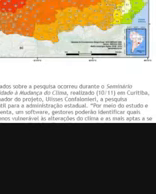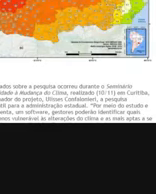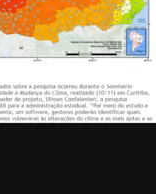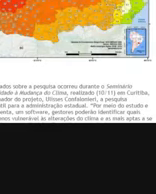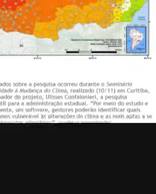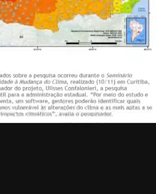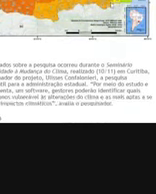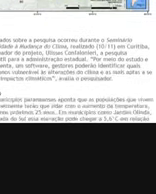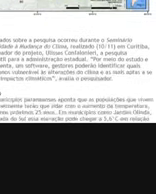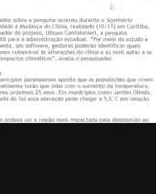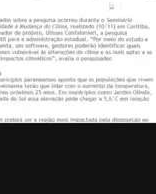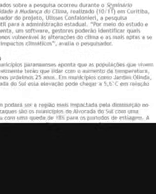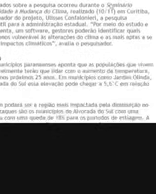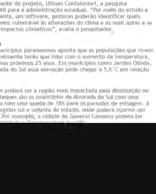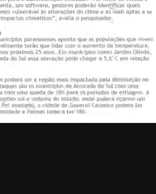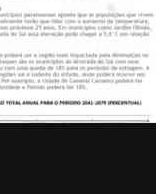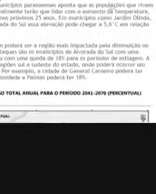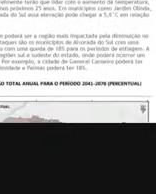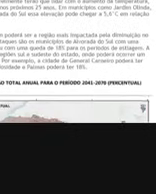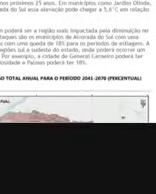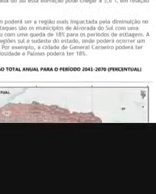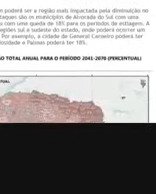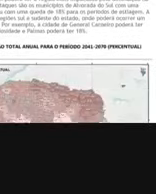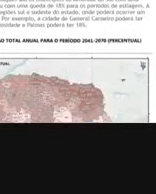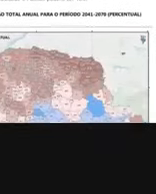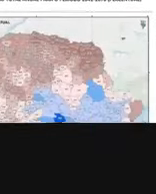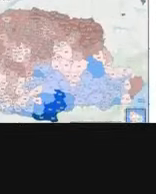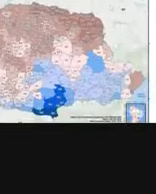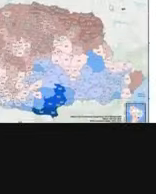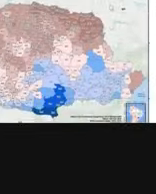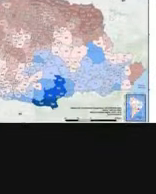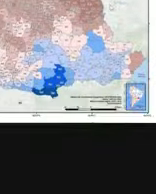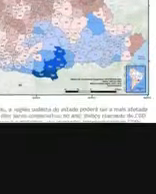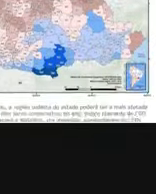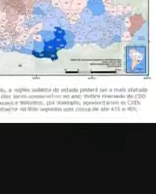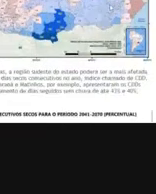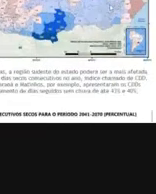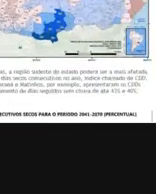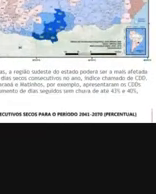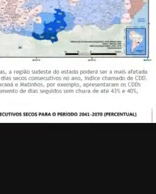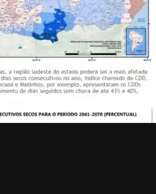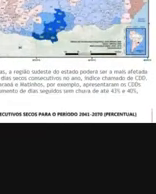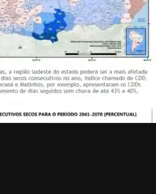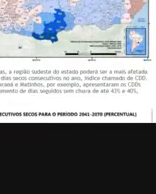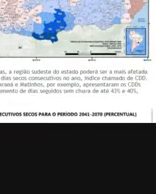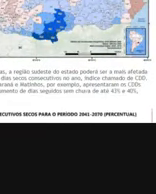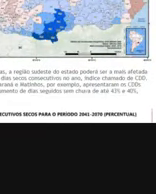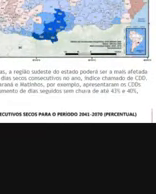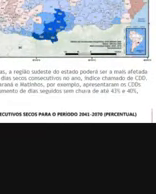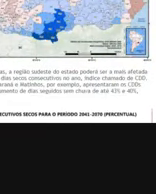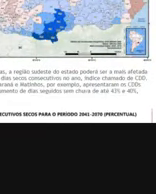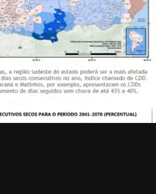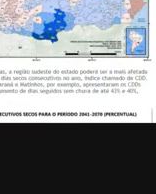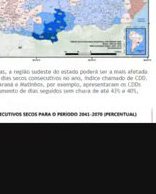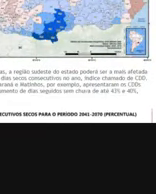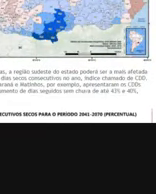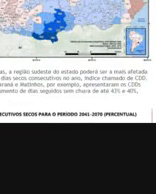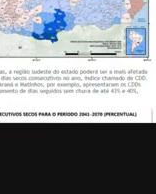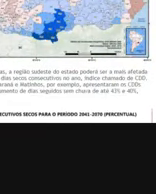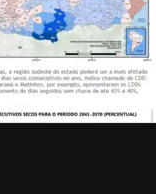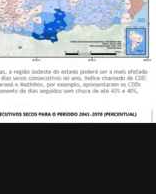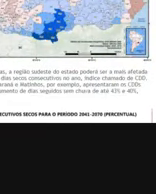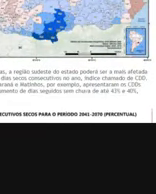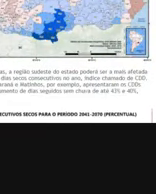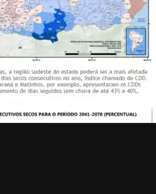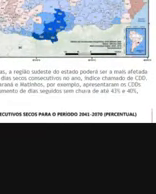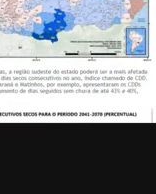tão grande de temperatura. Por outro lado, o que ia acontecer? Nessa região norte, ao mesmo tempo em que aumenta a